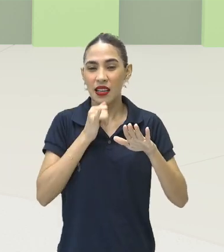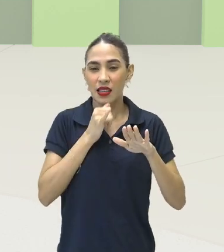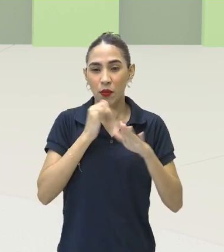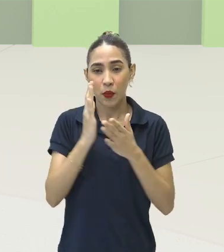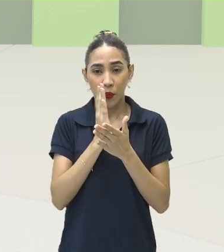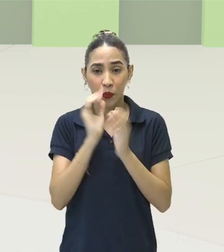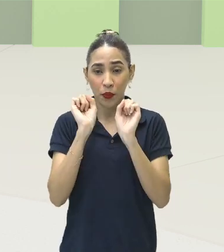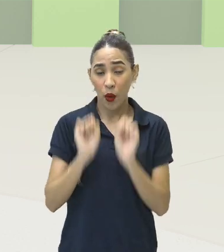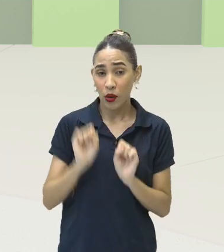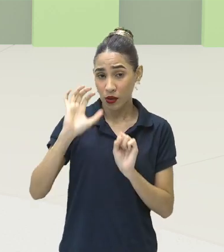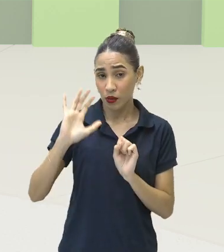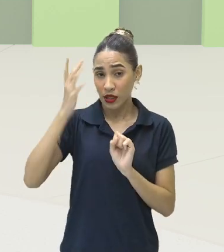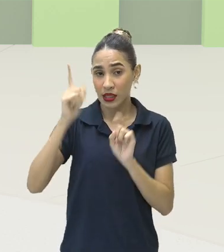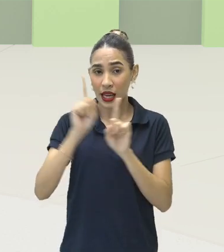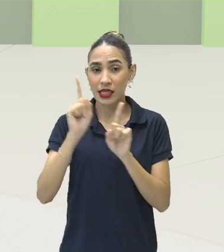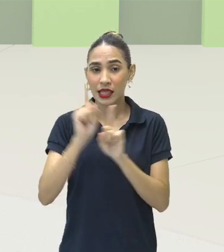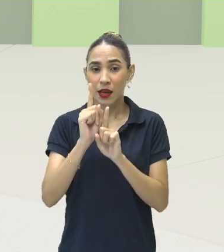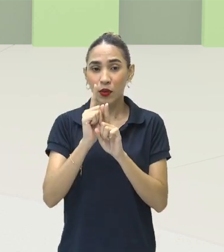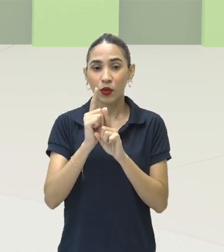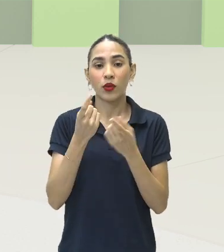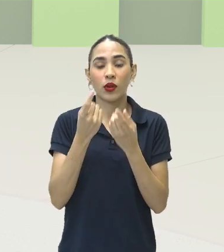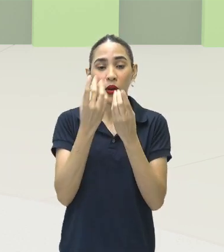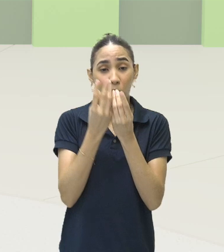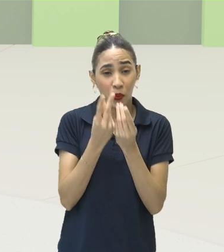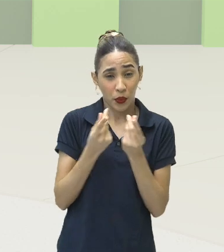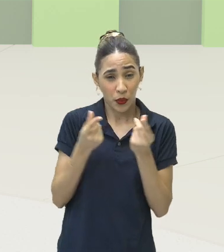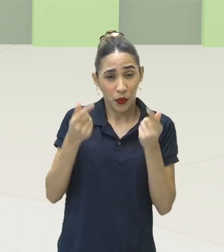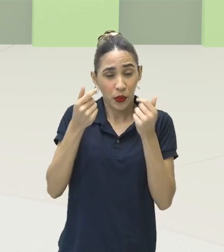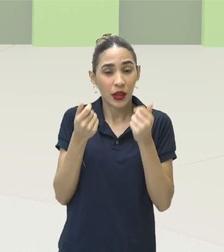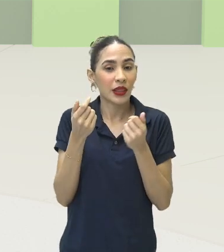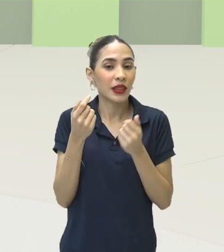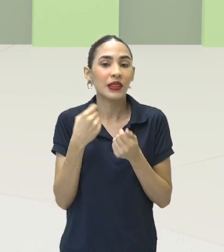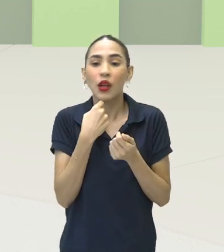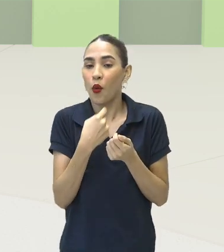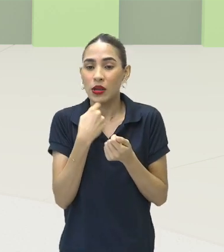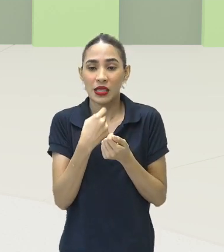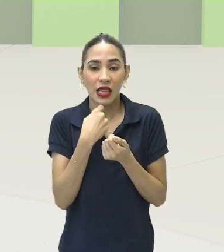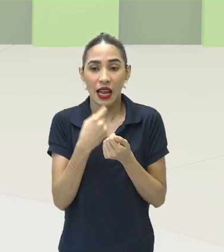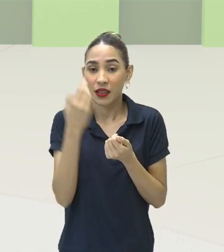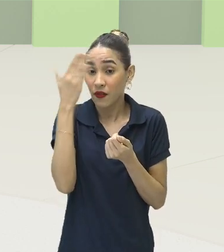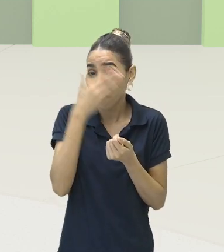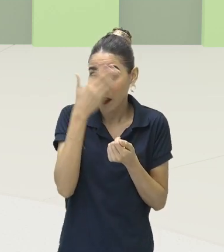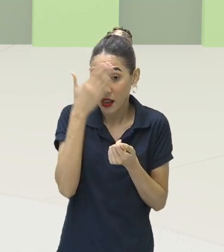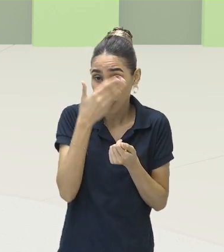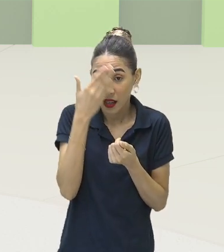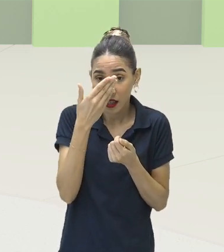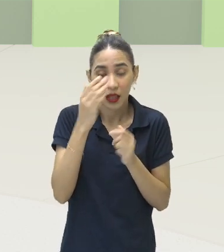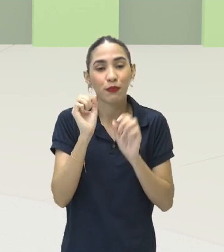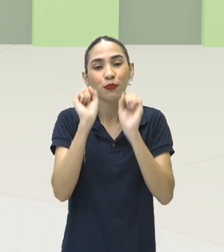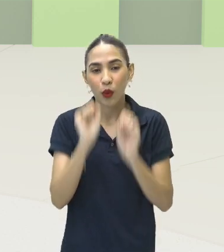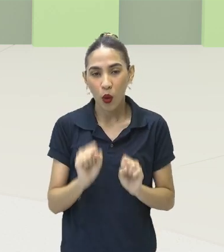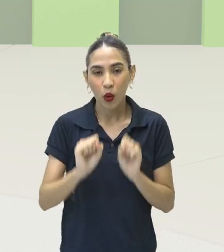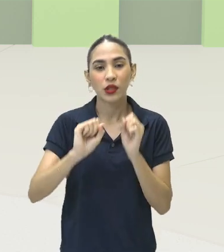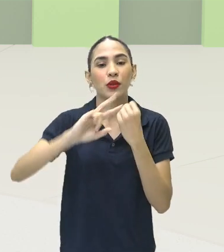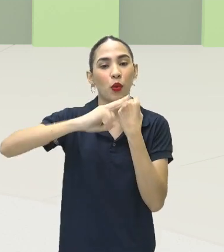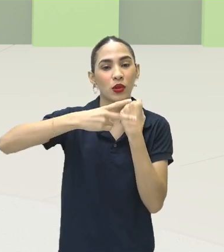alguns sólidos que eles estão completamente dissolvidos, a gente não consegue ver e eles podem prejudicar a nossa